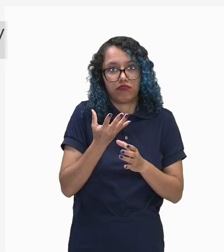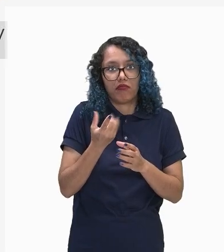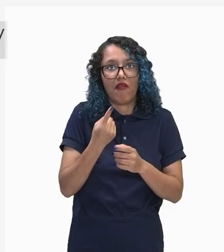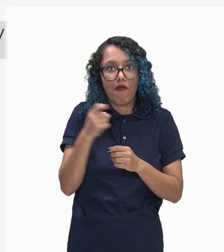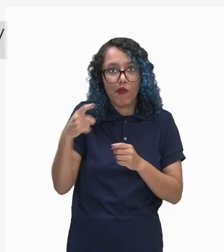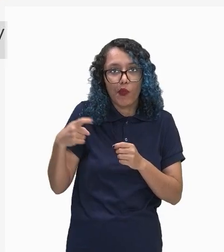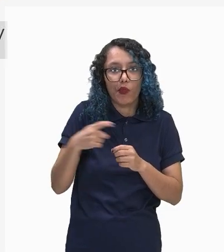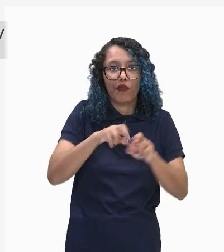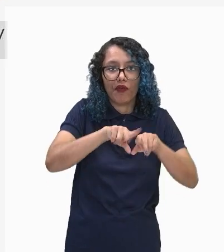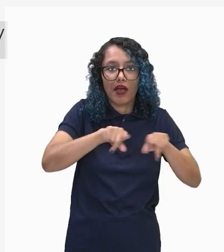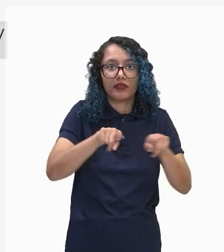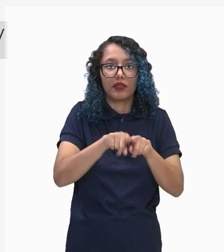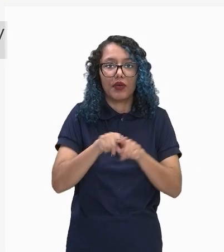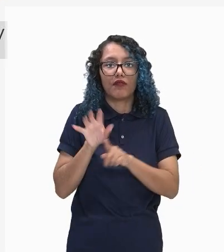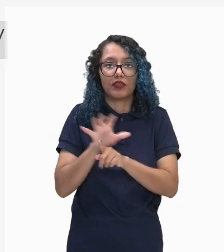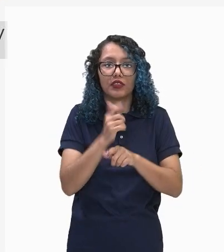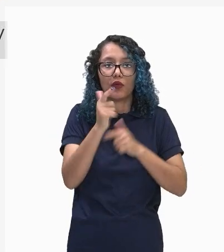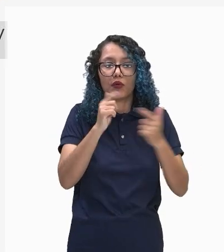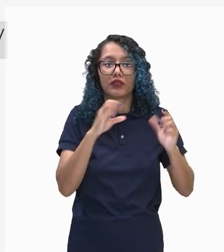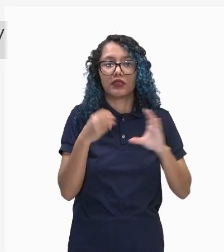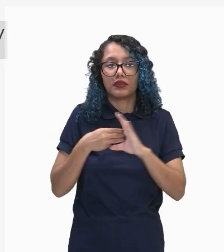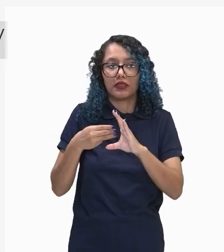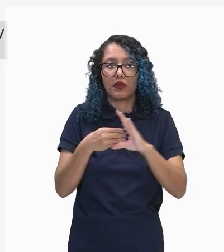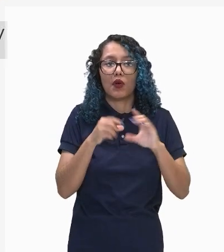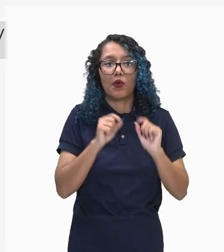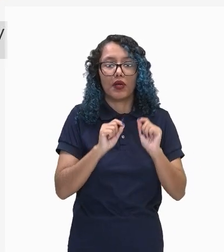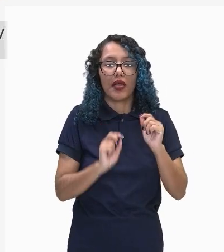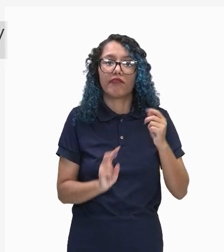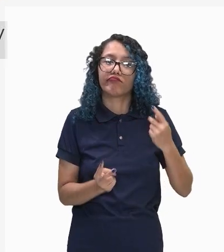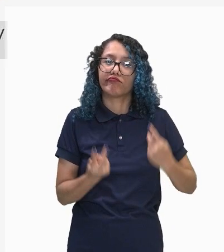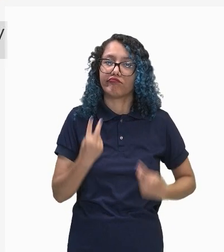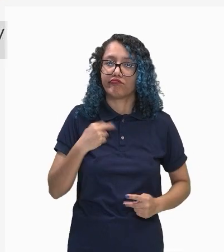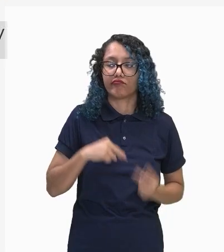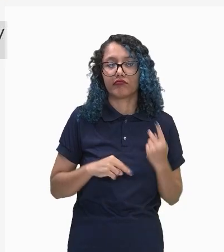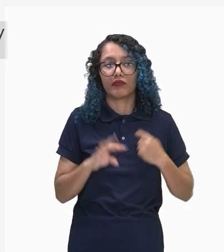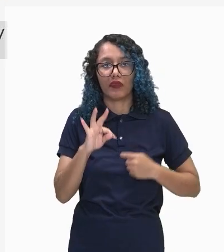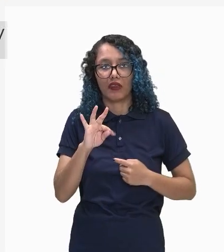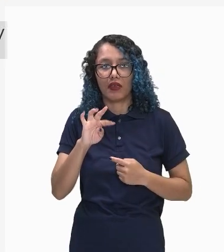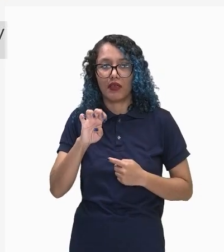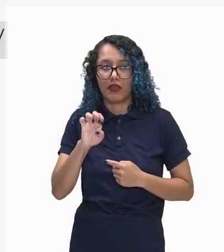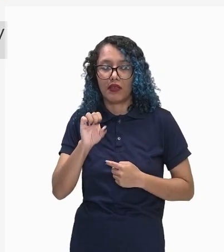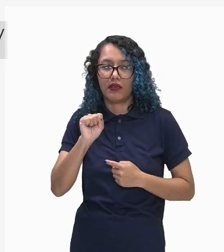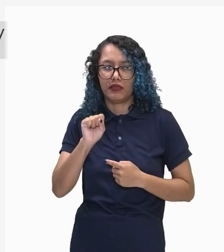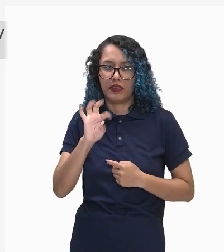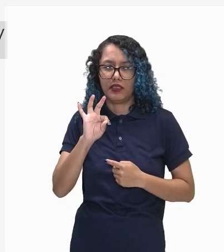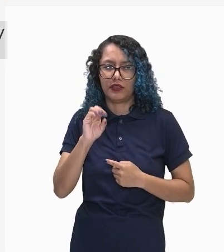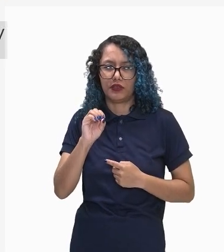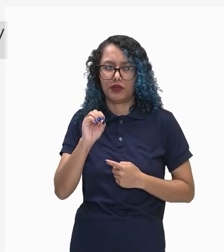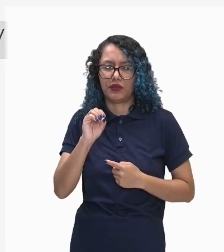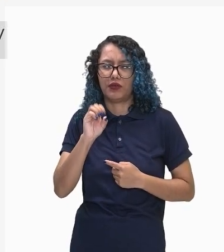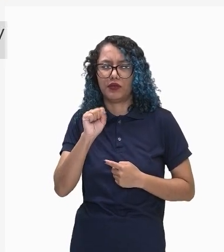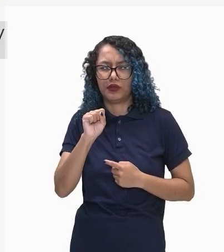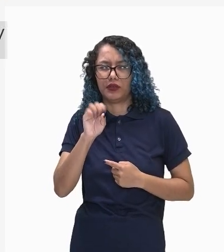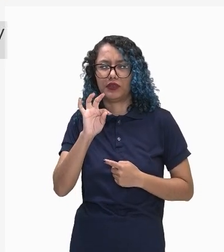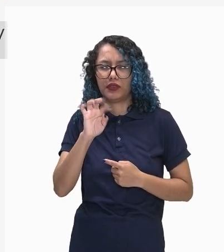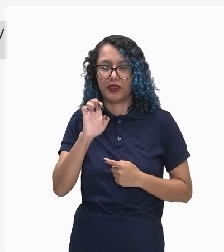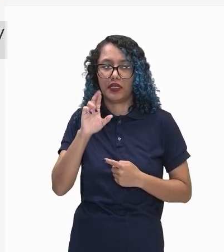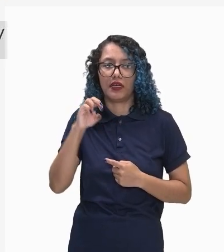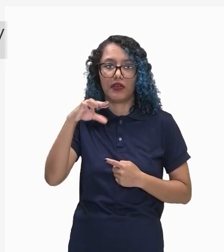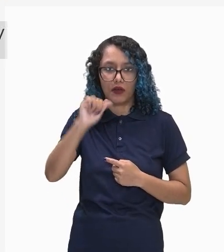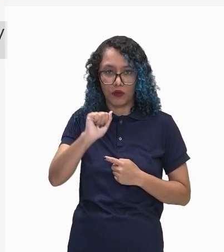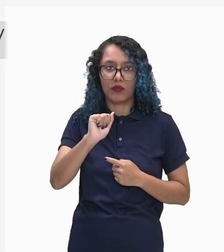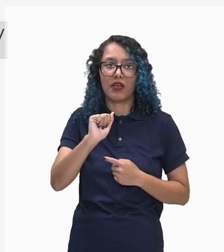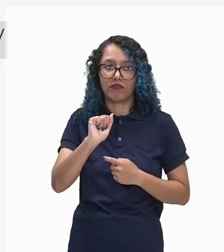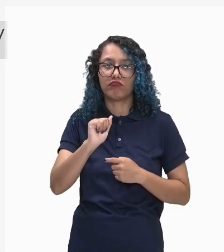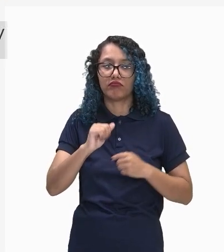outras células a produzirem testosterona, que é o hormônio que ajuda a desenvolver características